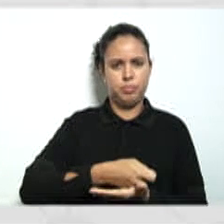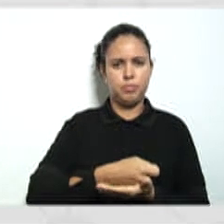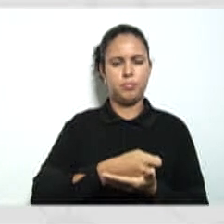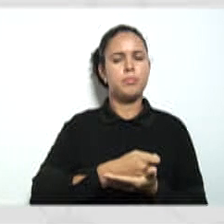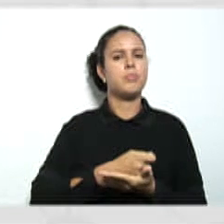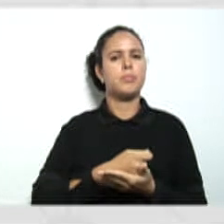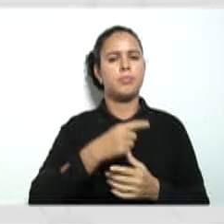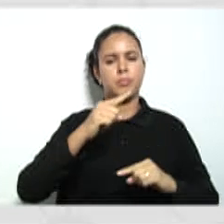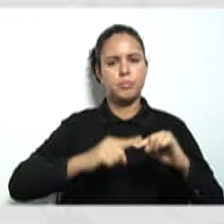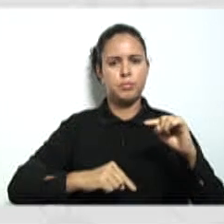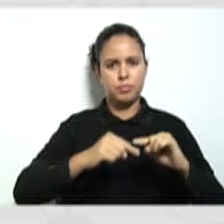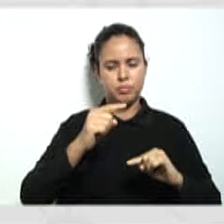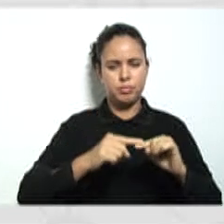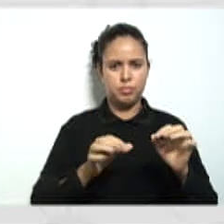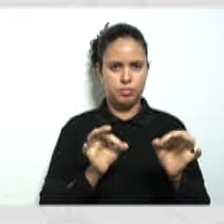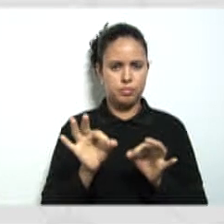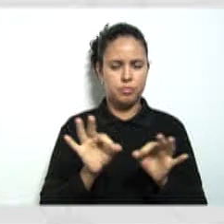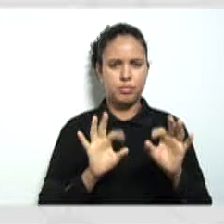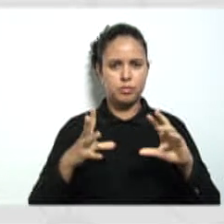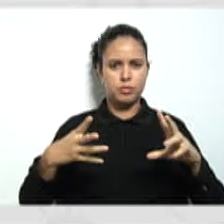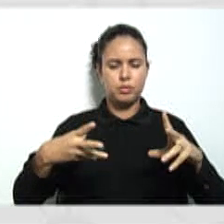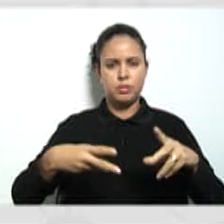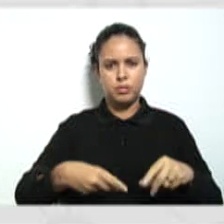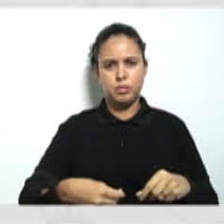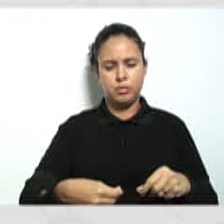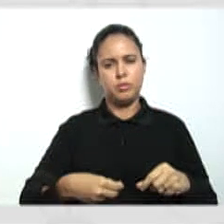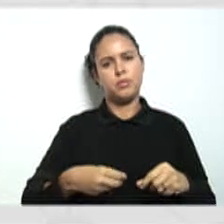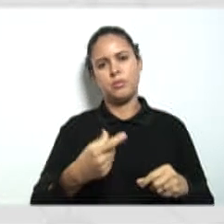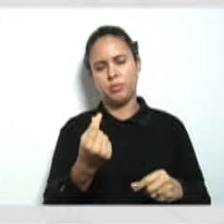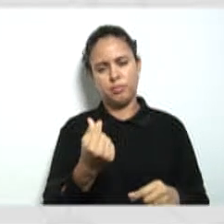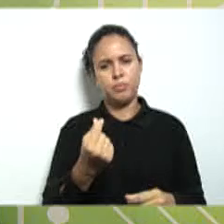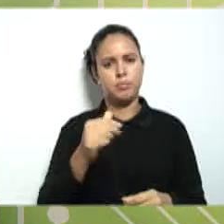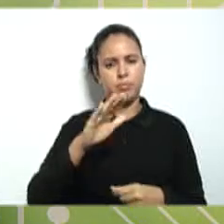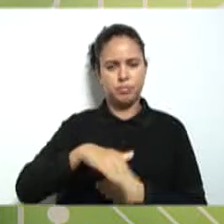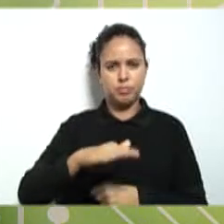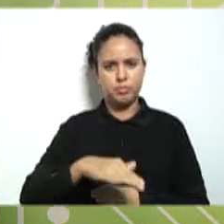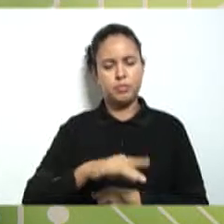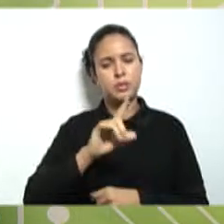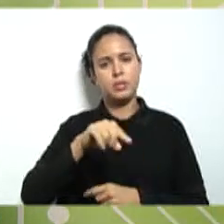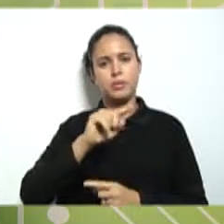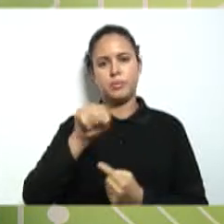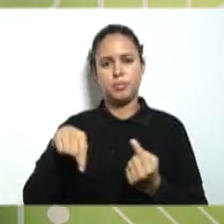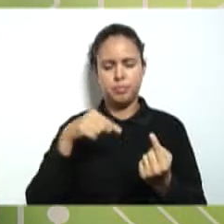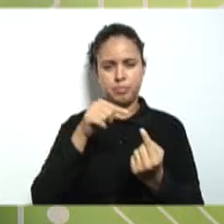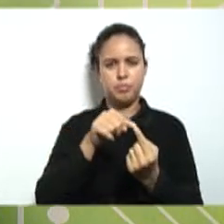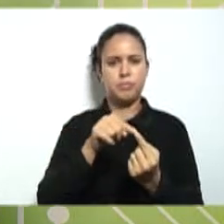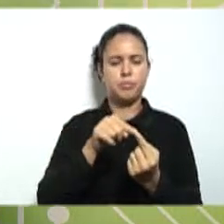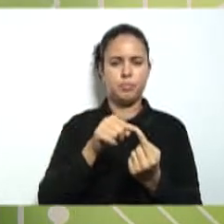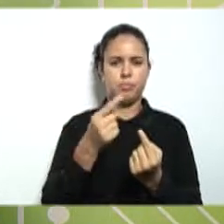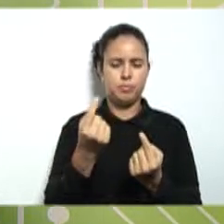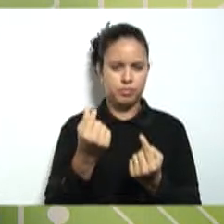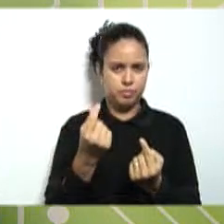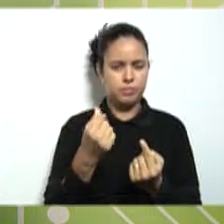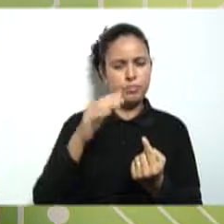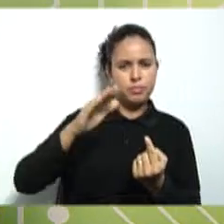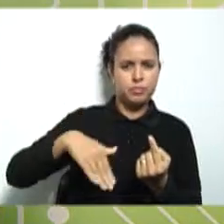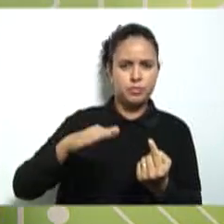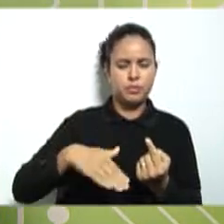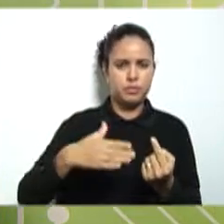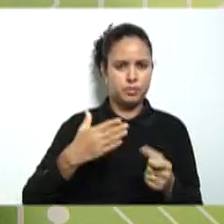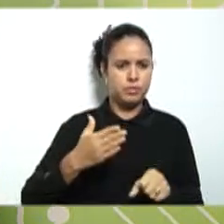organizando-se, obviamente, tudo fica mais barato. E esse é o grande objetivo, tornar mais barato, tornar mais acessível